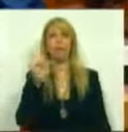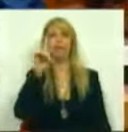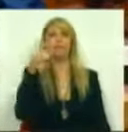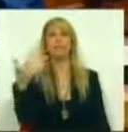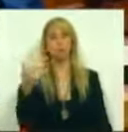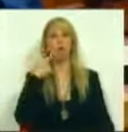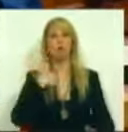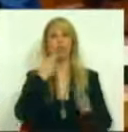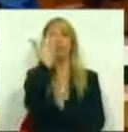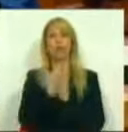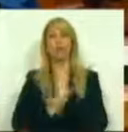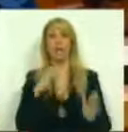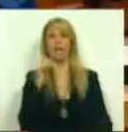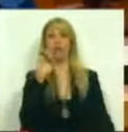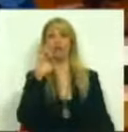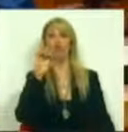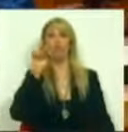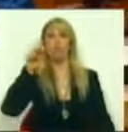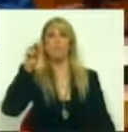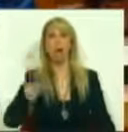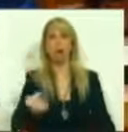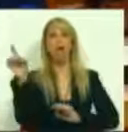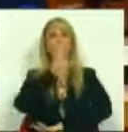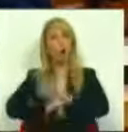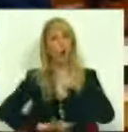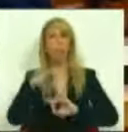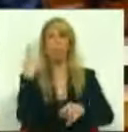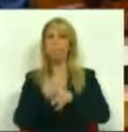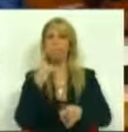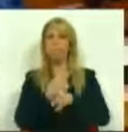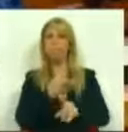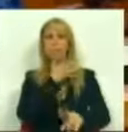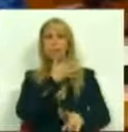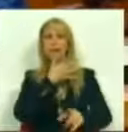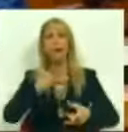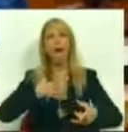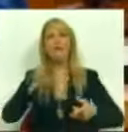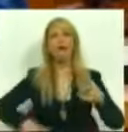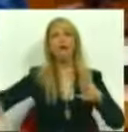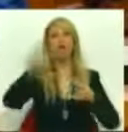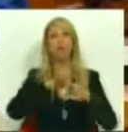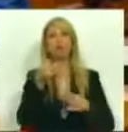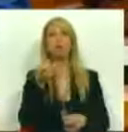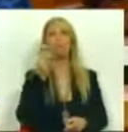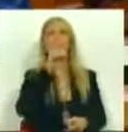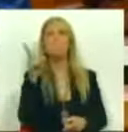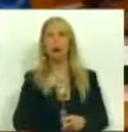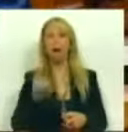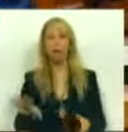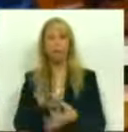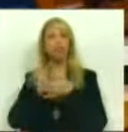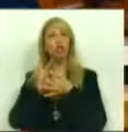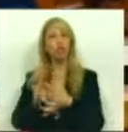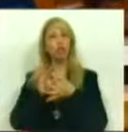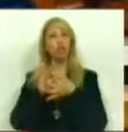de Schuman, a Europa mantém intacto o desígnio de se constituir como um espaço de paz, de